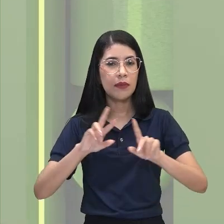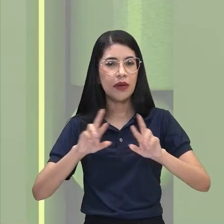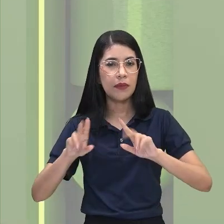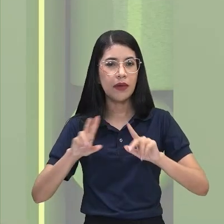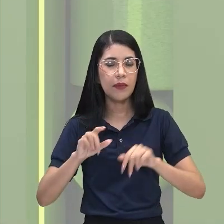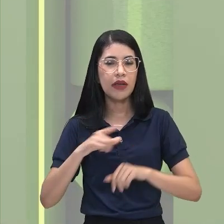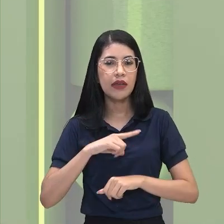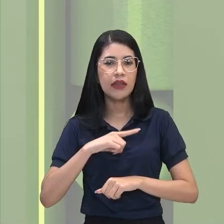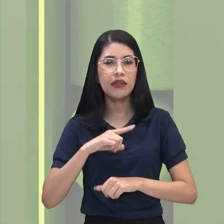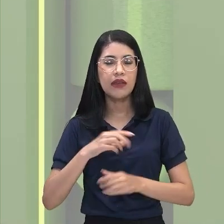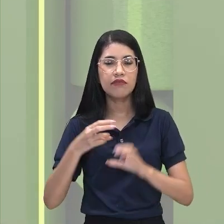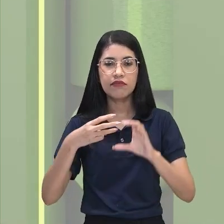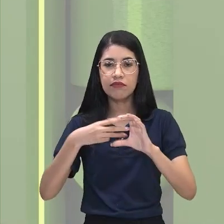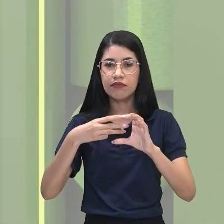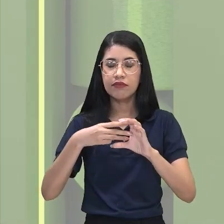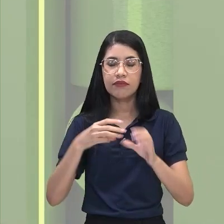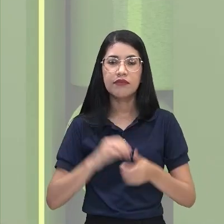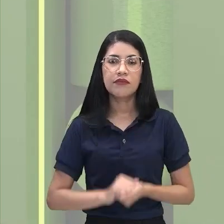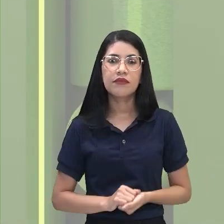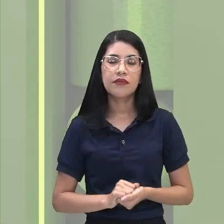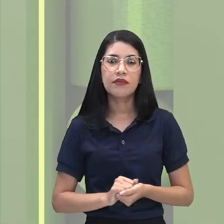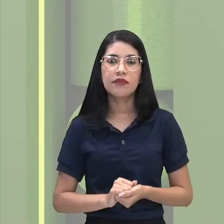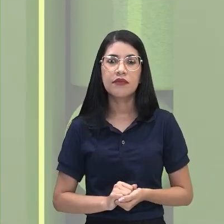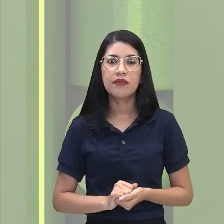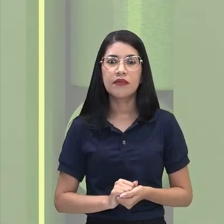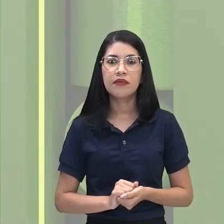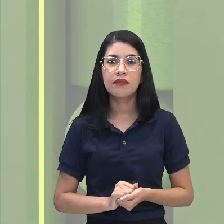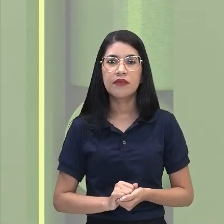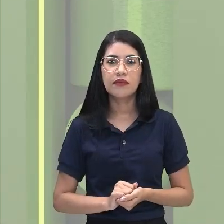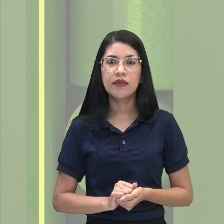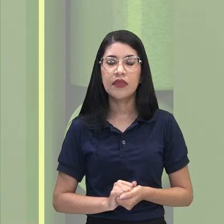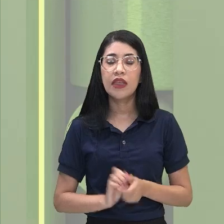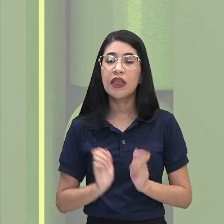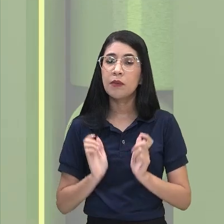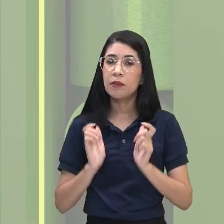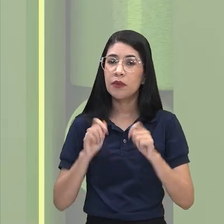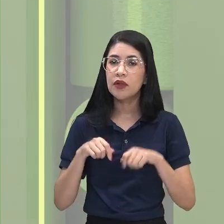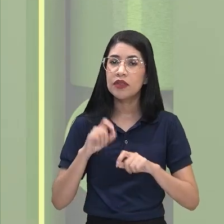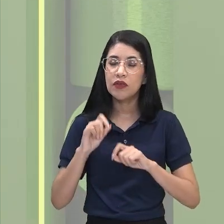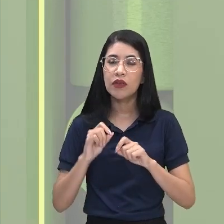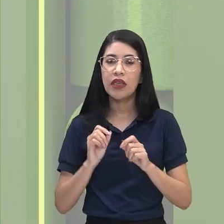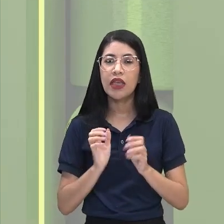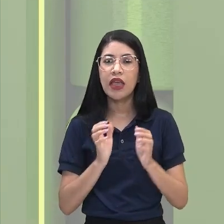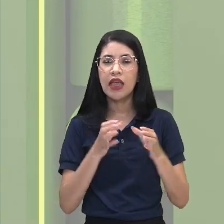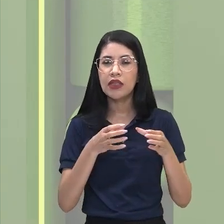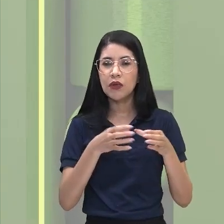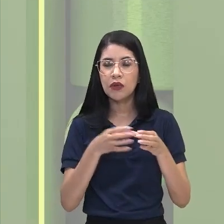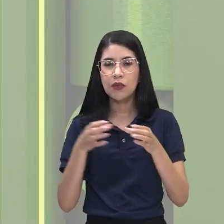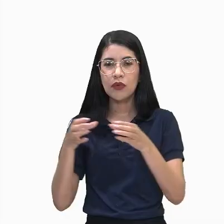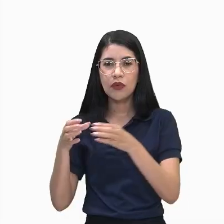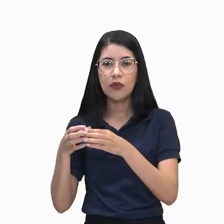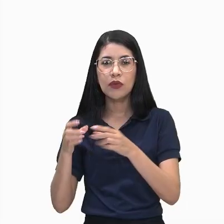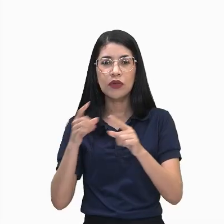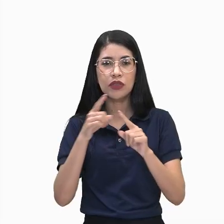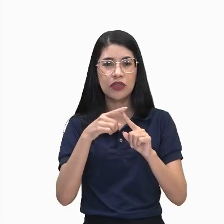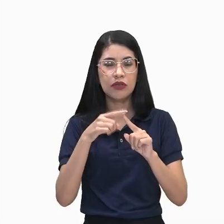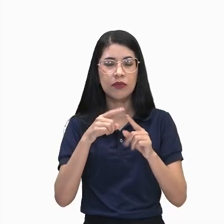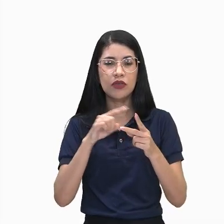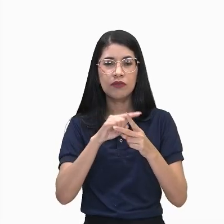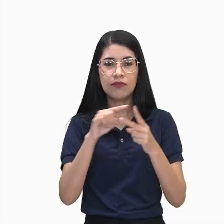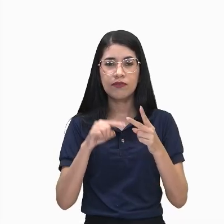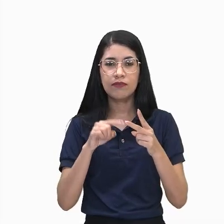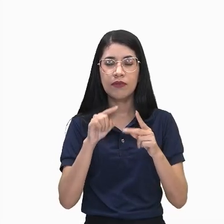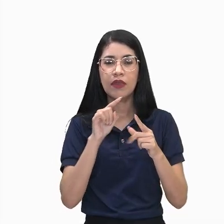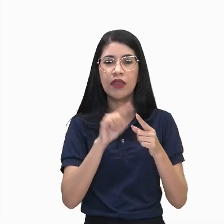na superfície da célula. E foi assim que foi possível classificar a célula de dois tipos. Vejam aí.